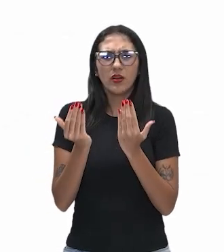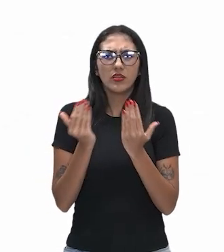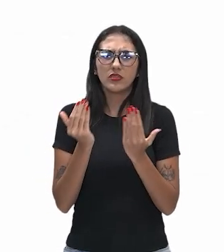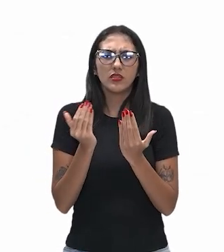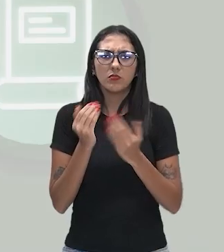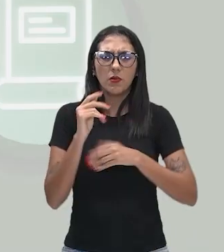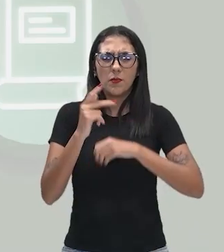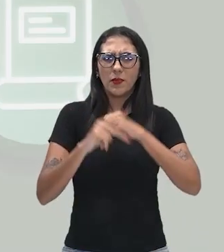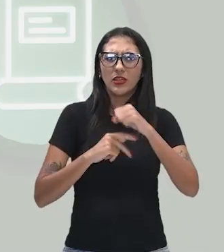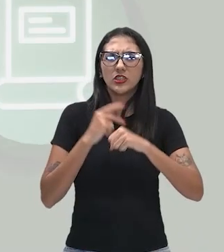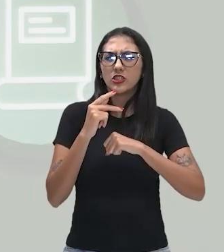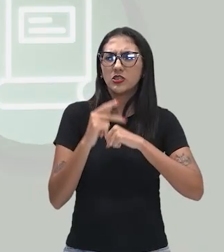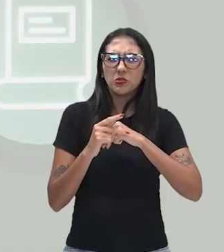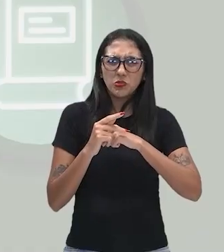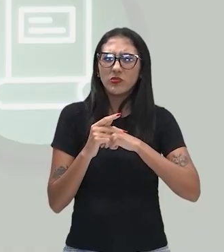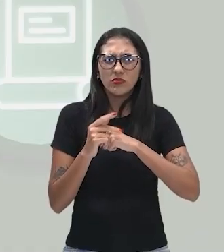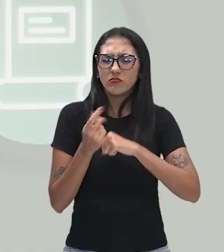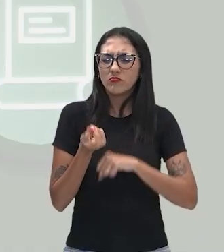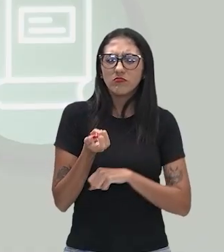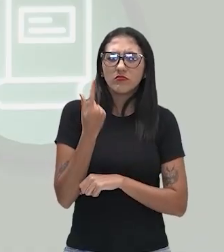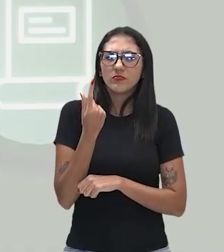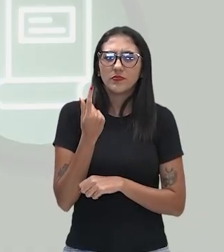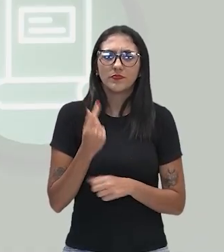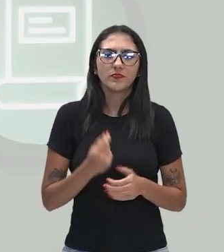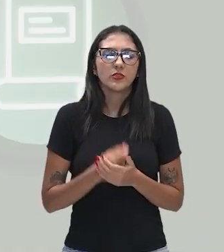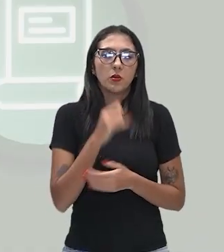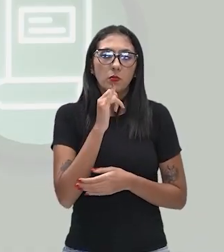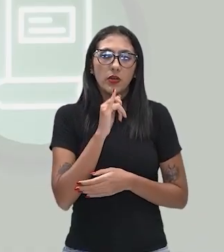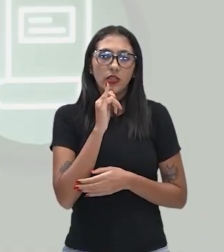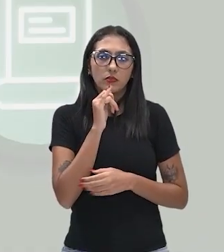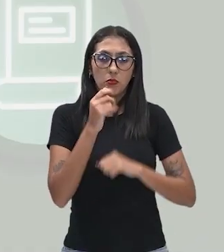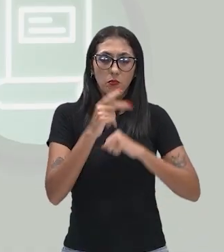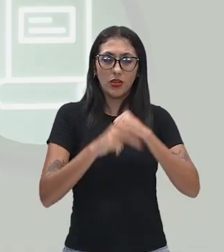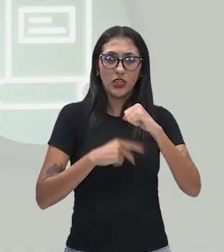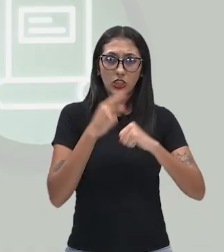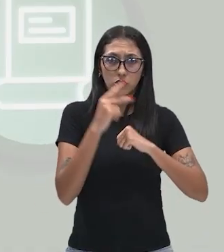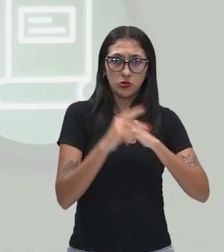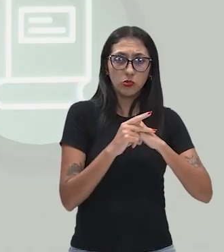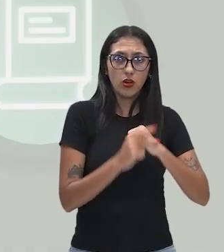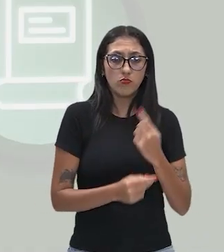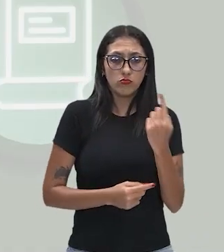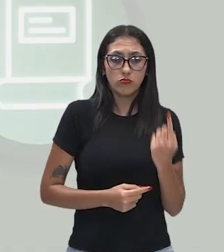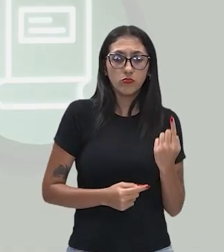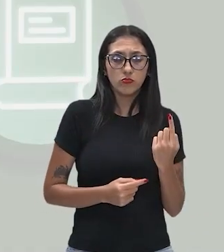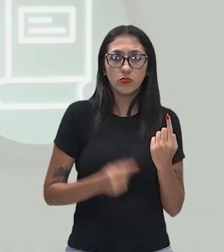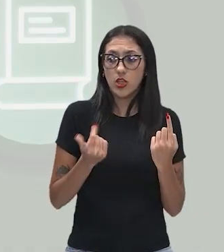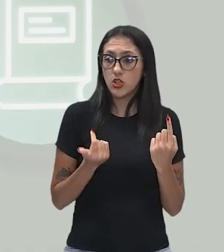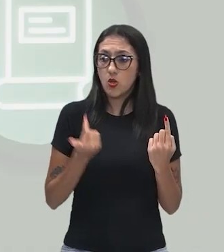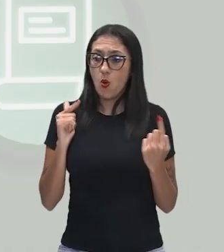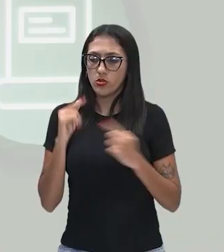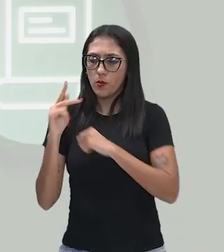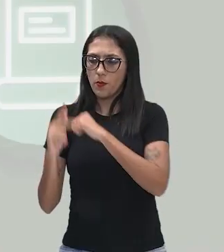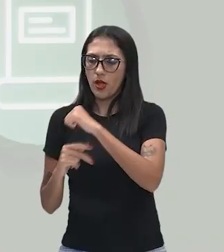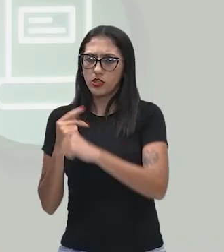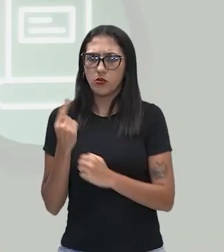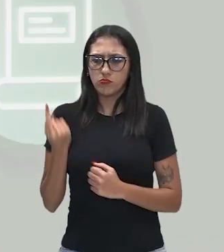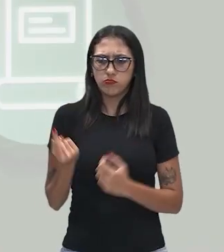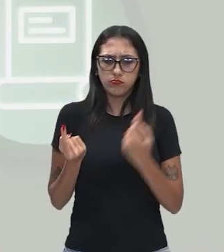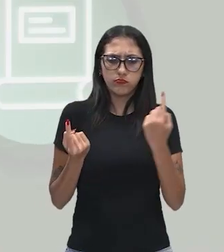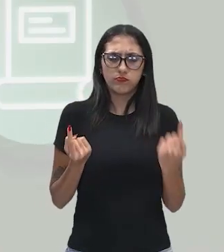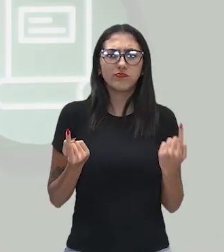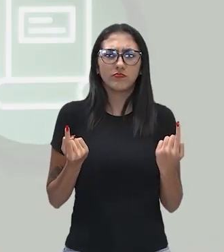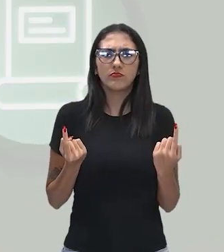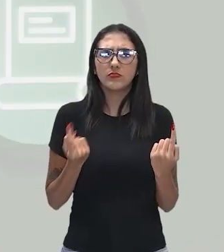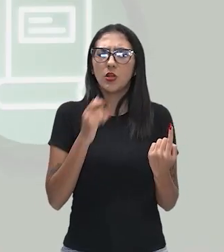aqui para mim, olha aqui para mim. O elétron, ele está aqui e está aqui ao mesmo tempo. Como é que pode isso? Uma mesma